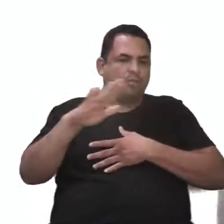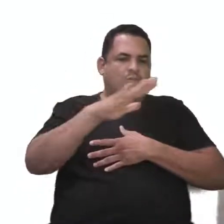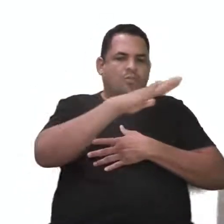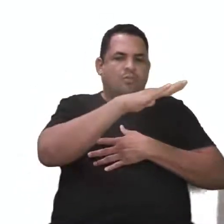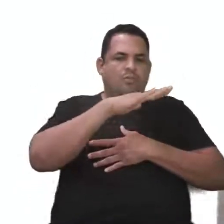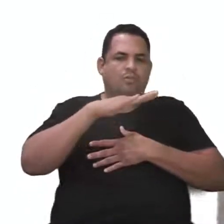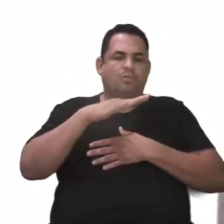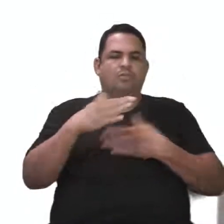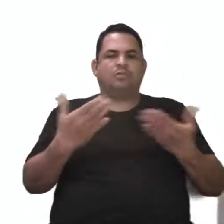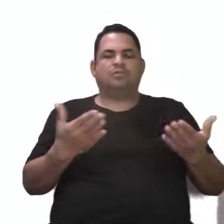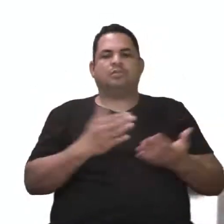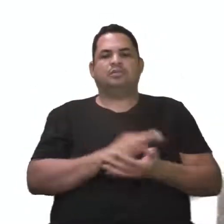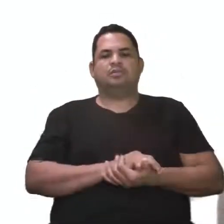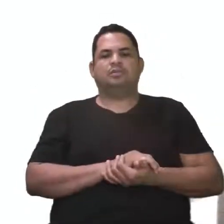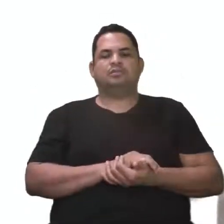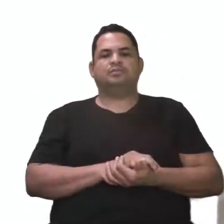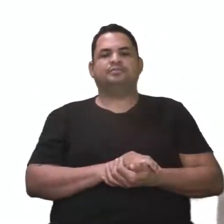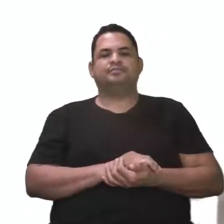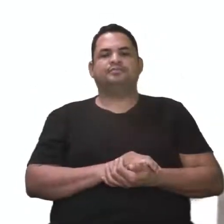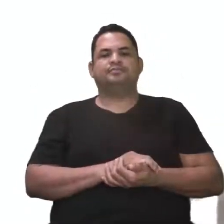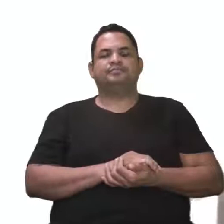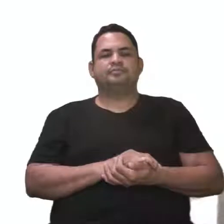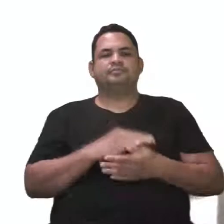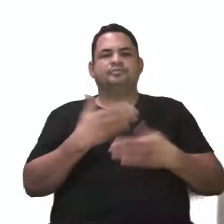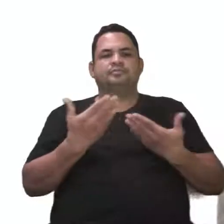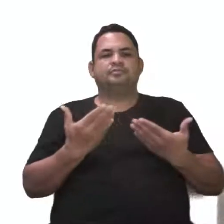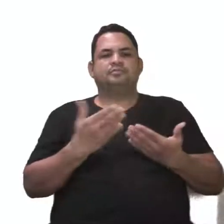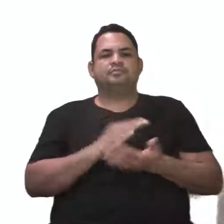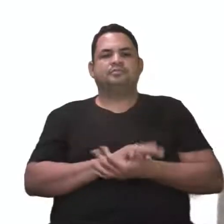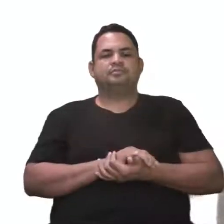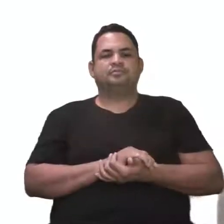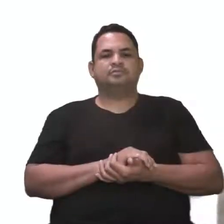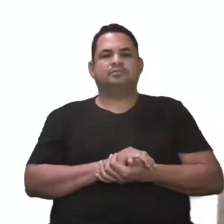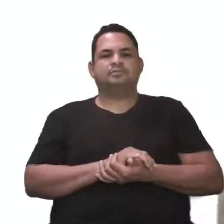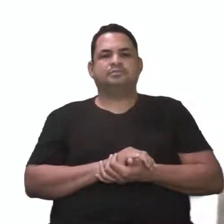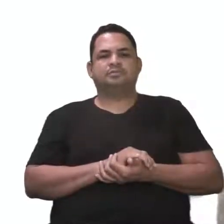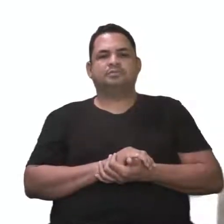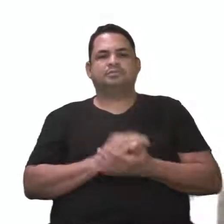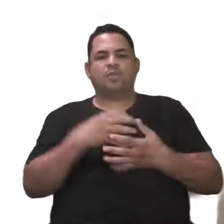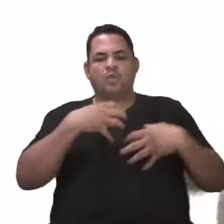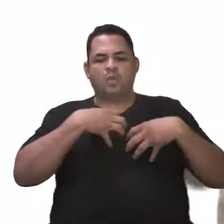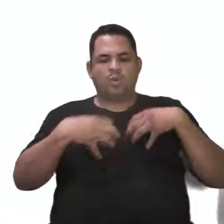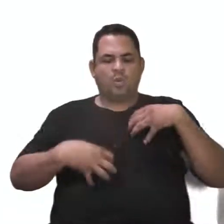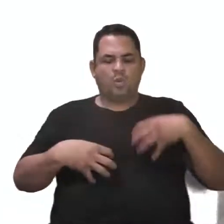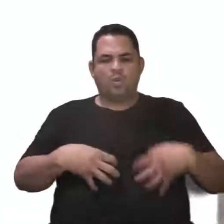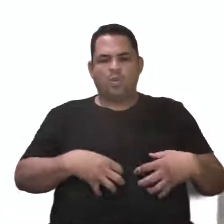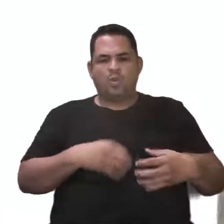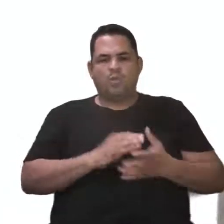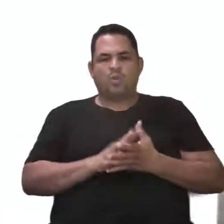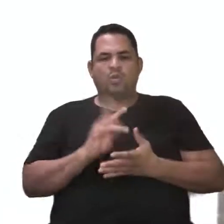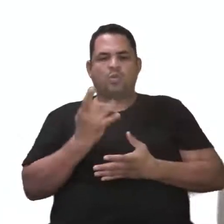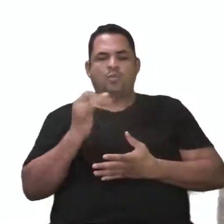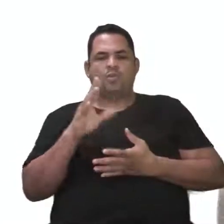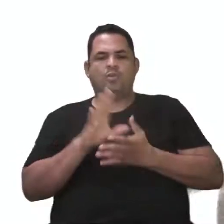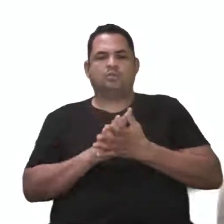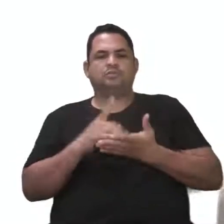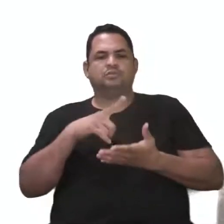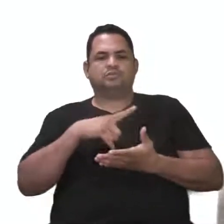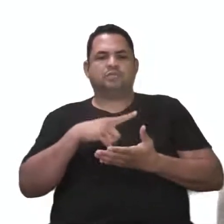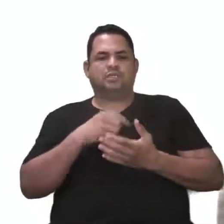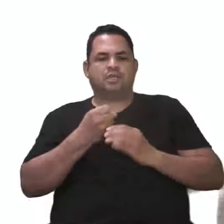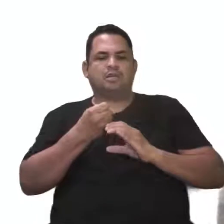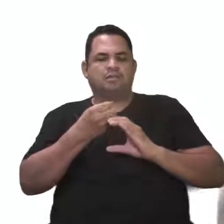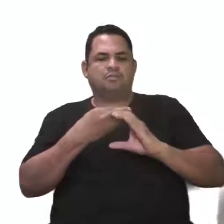gente colocou o conceito lá inicial. Então, órgãos homólogos, eles podem ou não ter a mesma